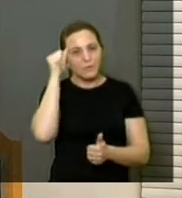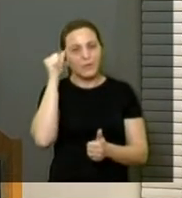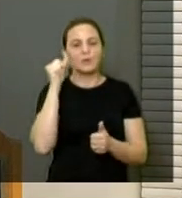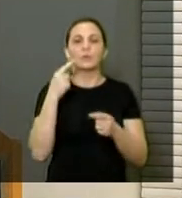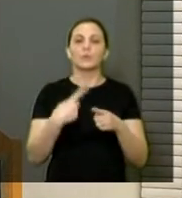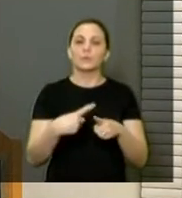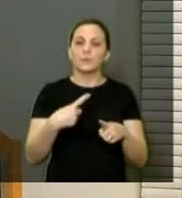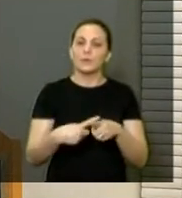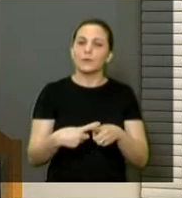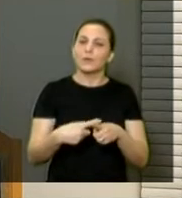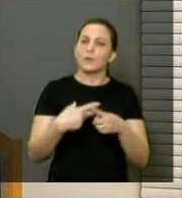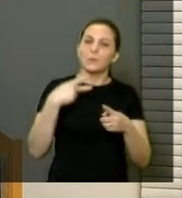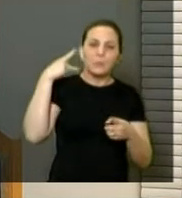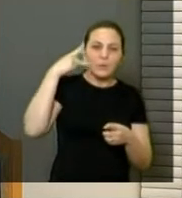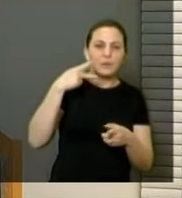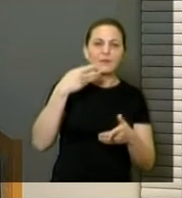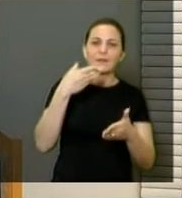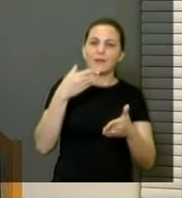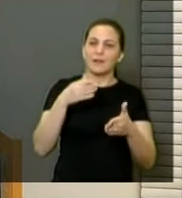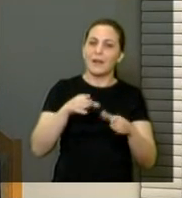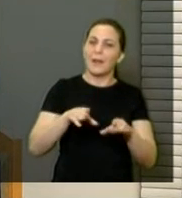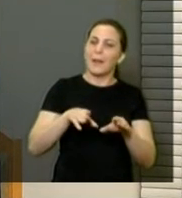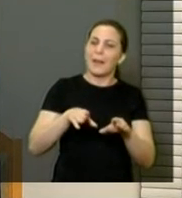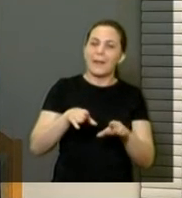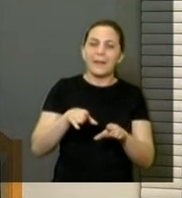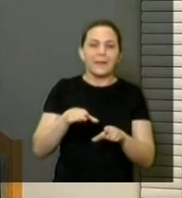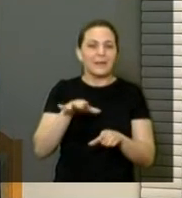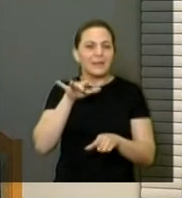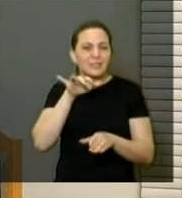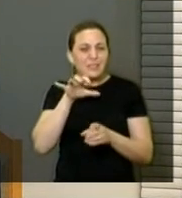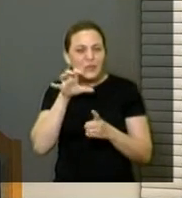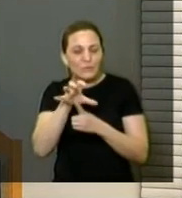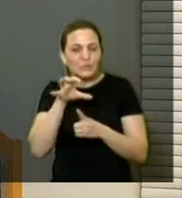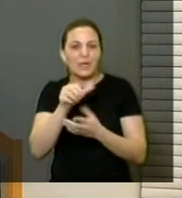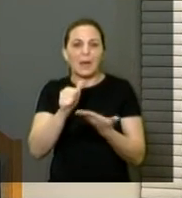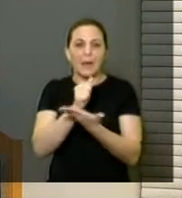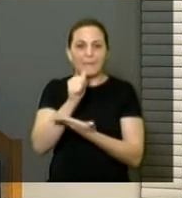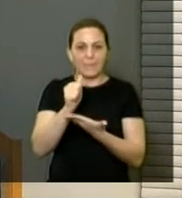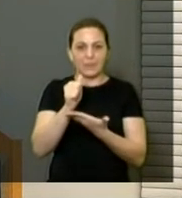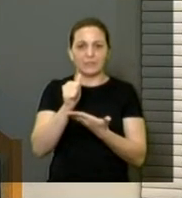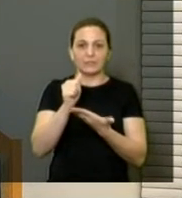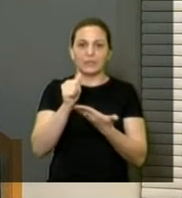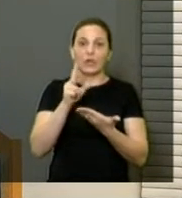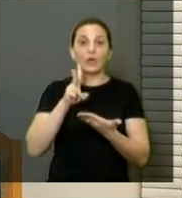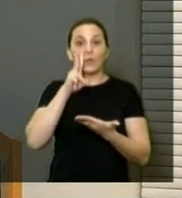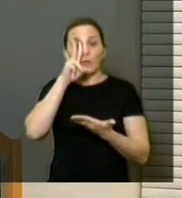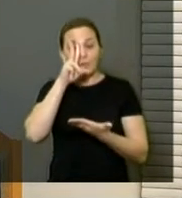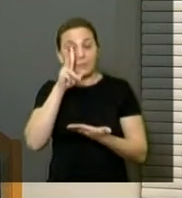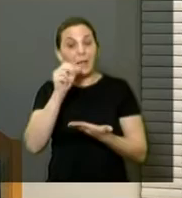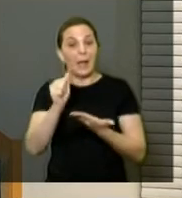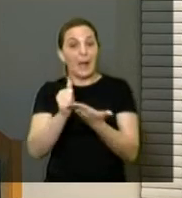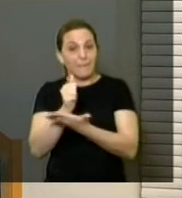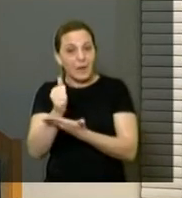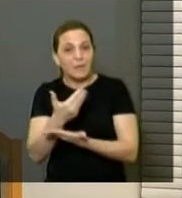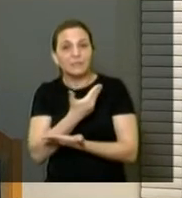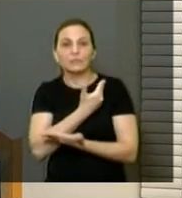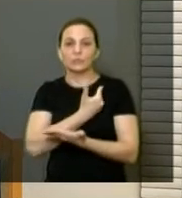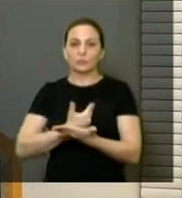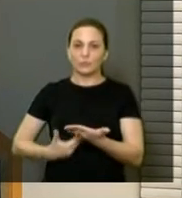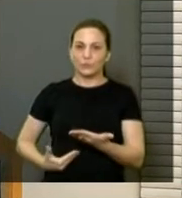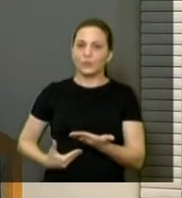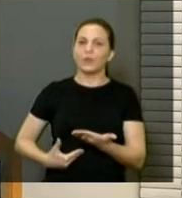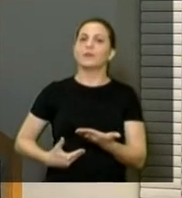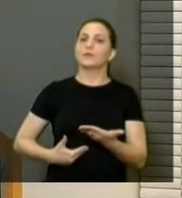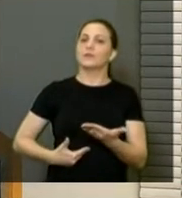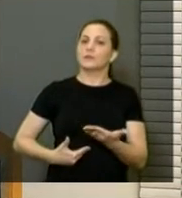de que brown a base houve uma reação política no sentido de fortalecer novamente a base isso é legítimo da